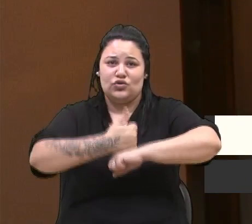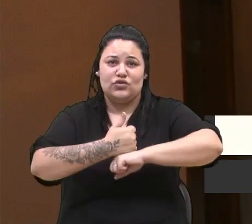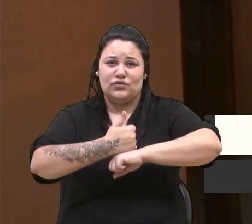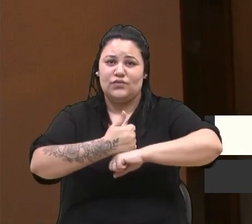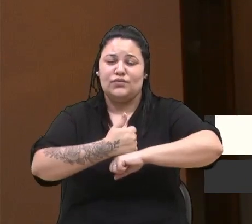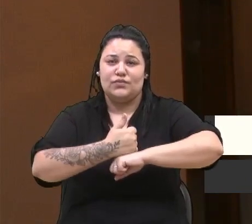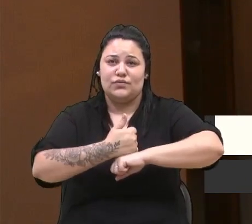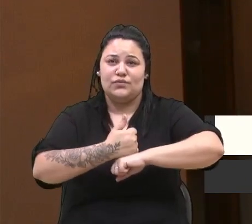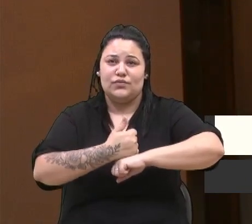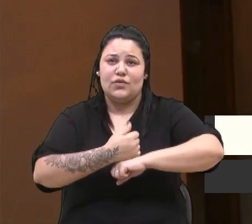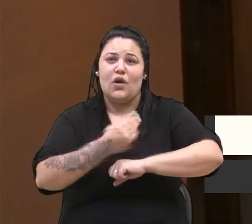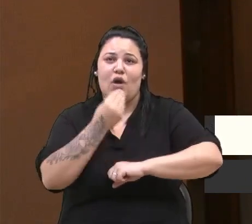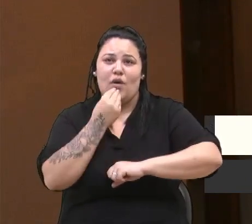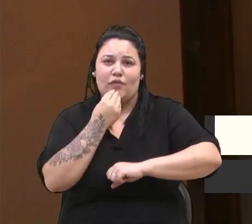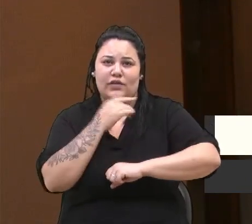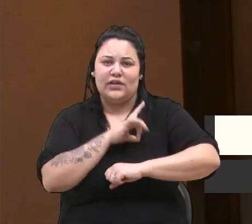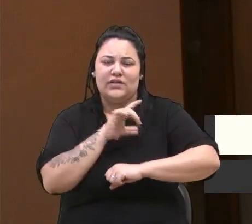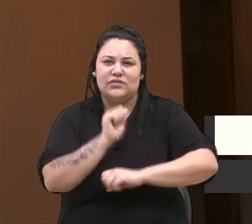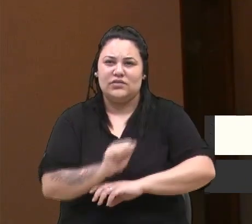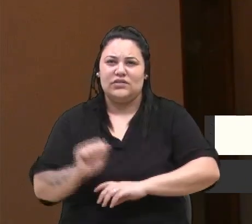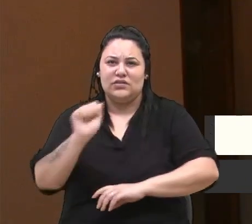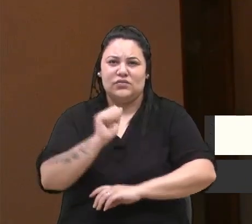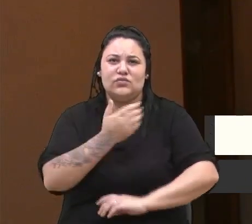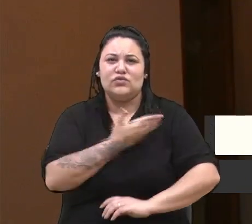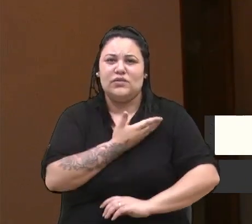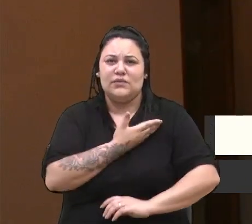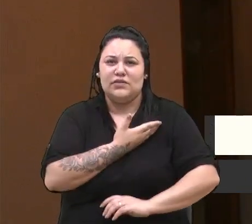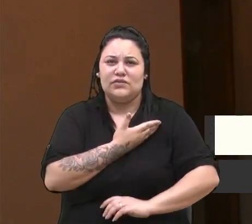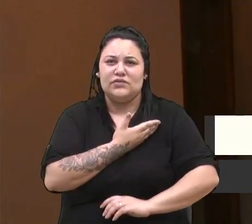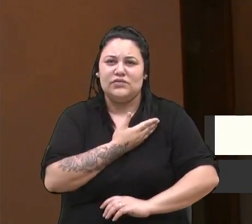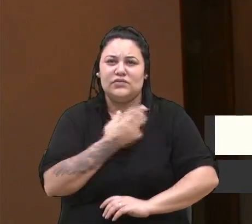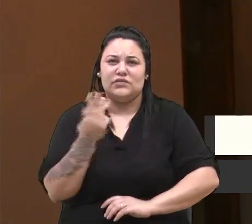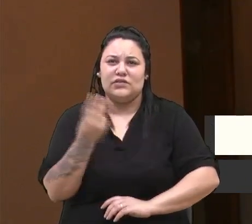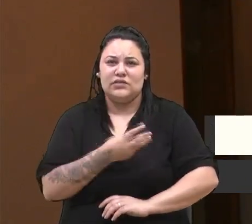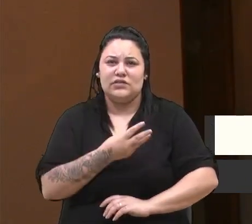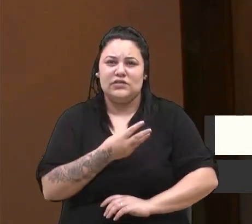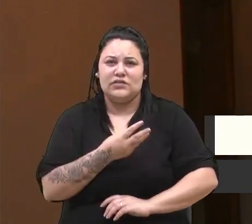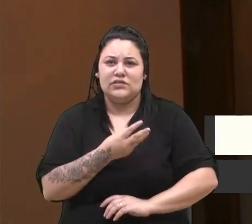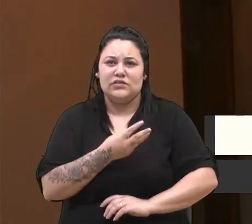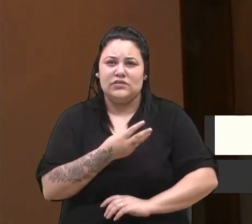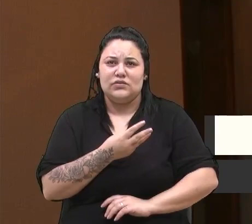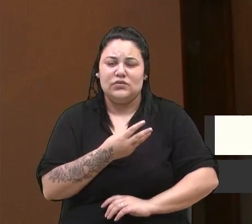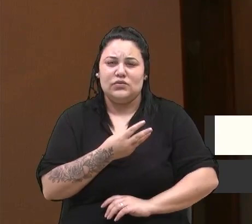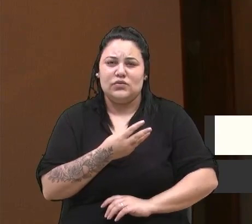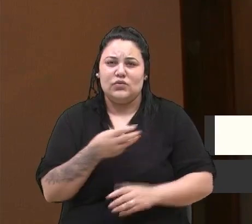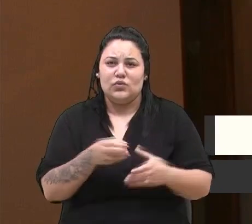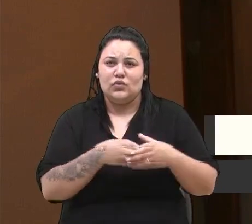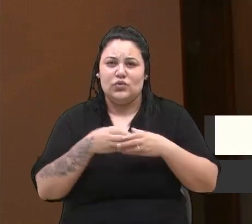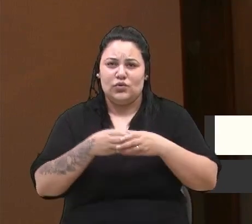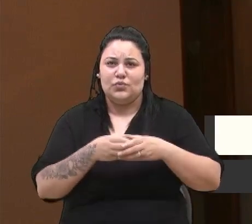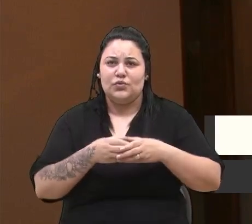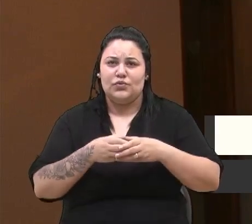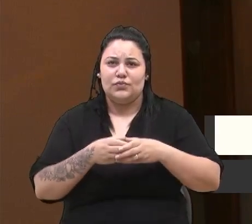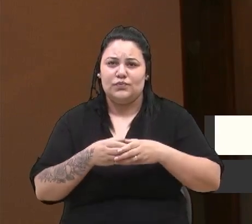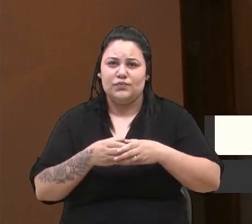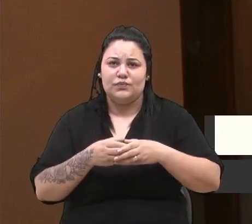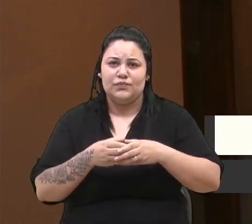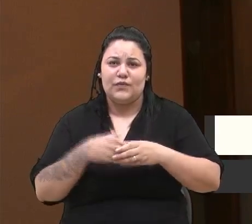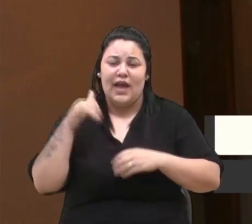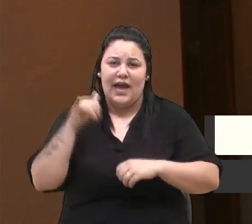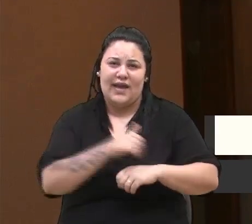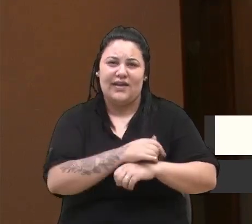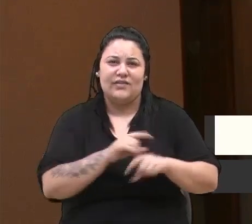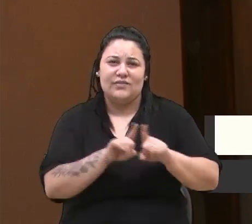que é a Associação dos Amigos do Terceiro Grupo de Artilharia Antiaérea, se organizou, se cotizou para fazer isso.